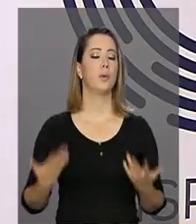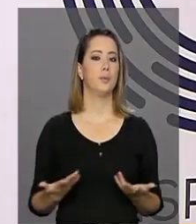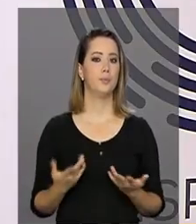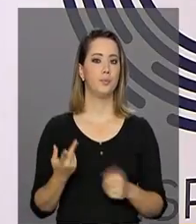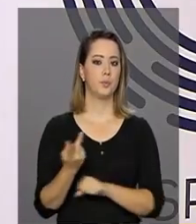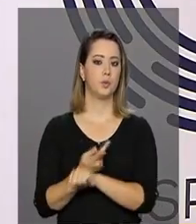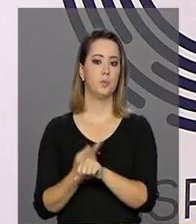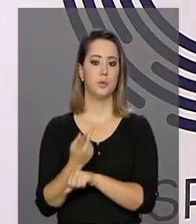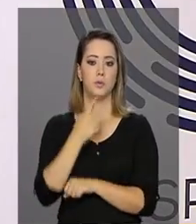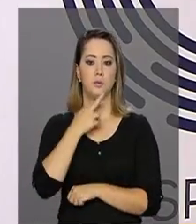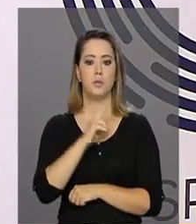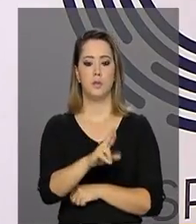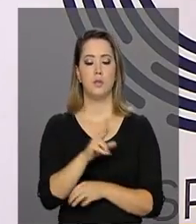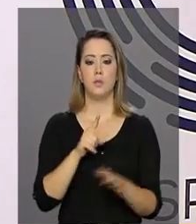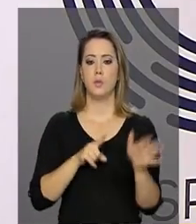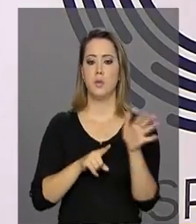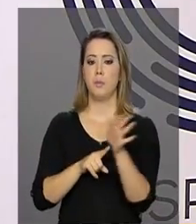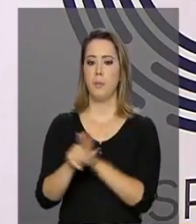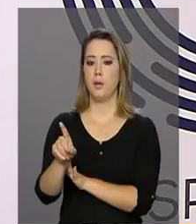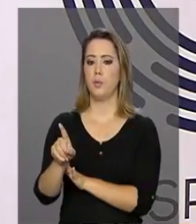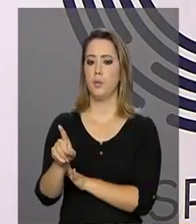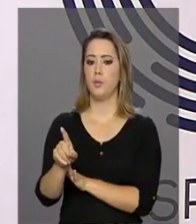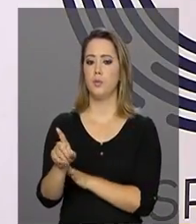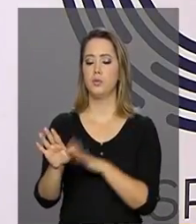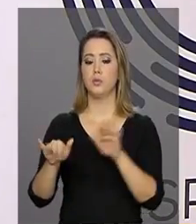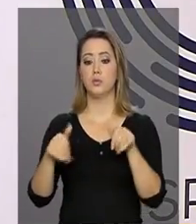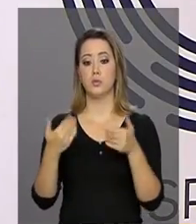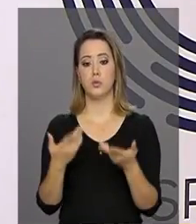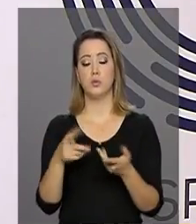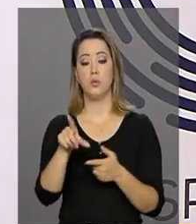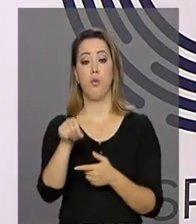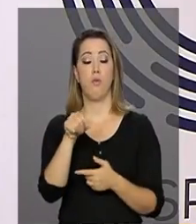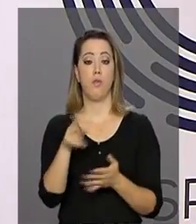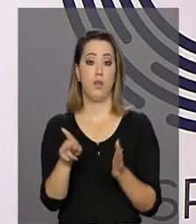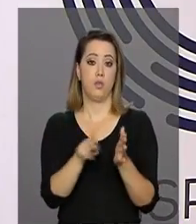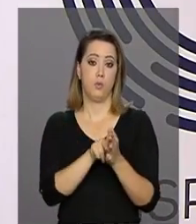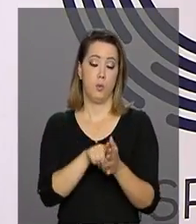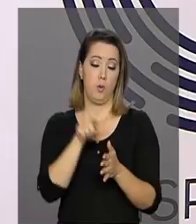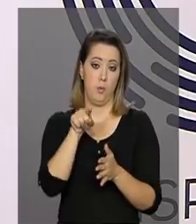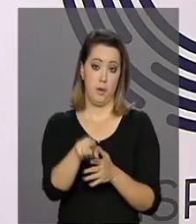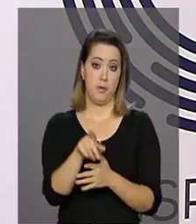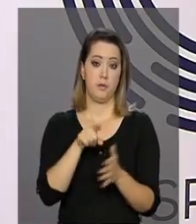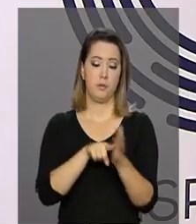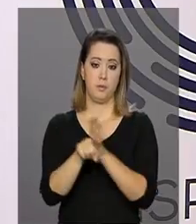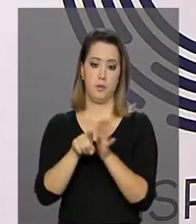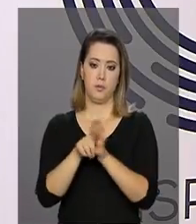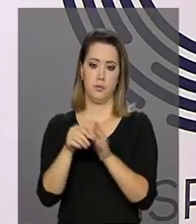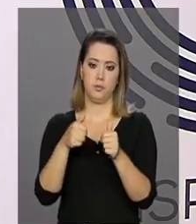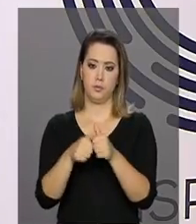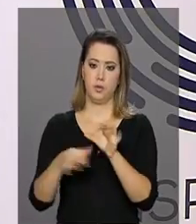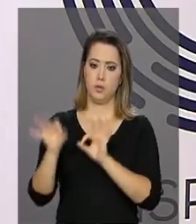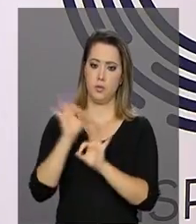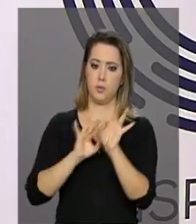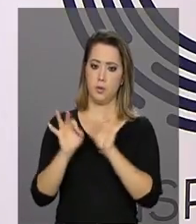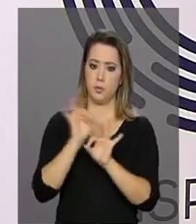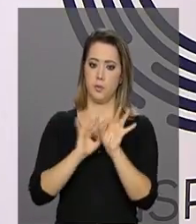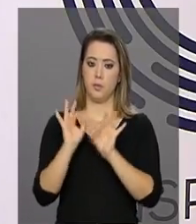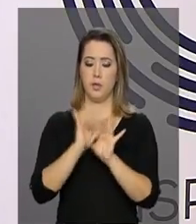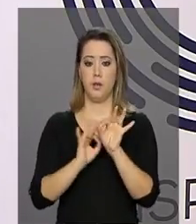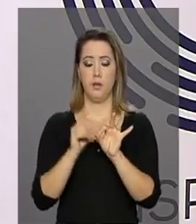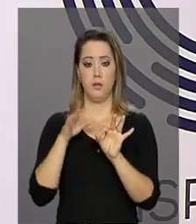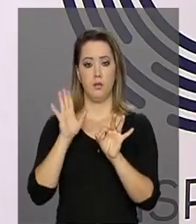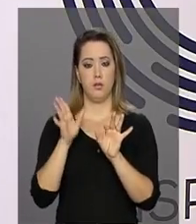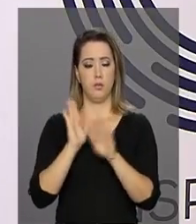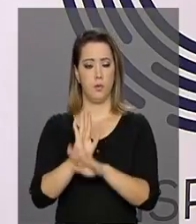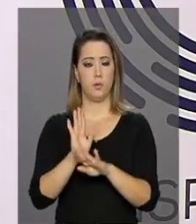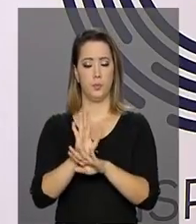buscar responder perguntas que sejam do se seu interesse essas perguntas estão sendo elaboradas e vão nos